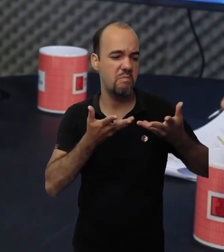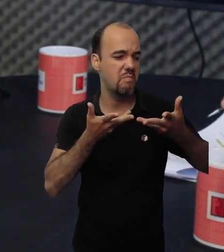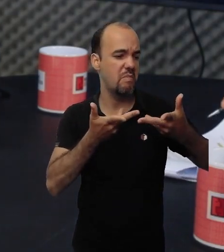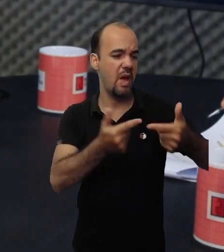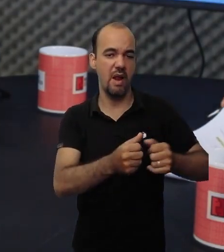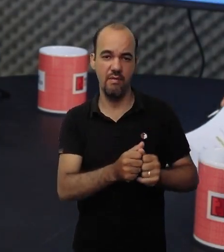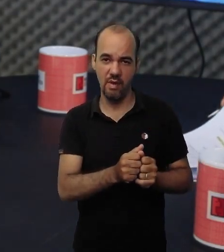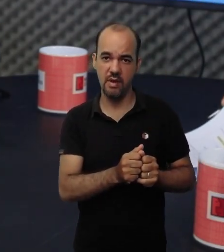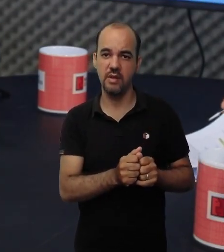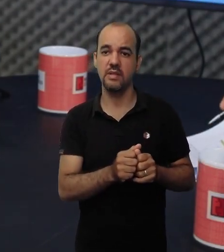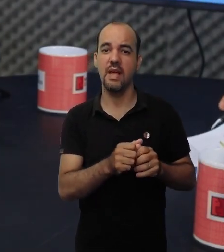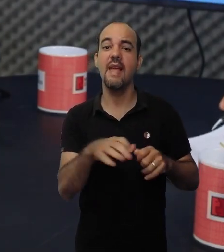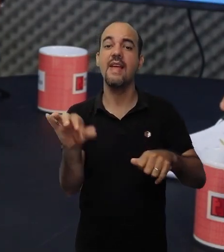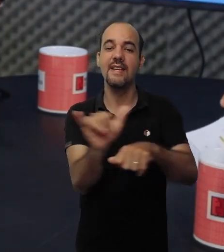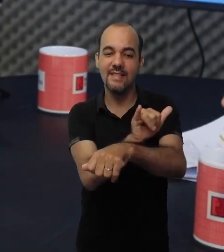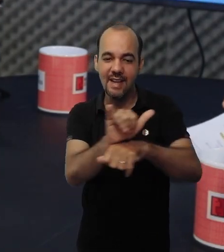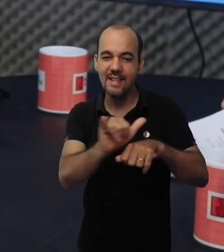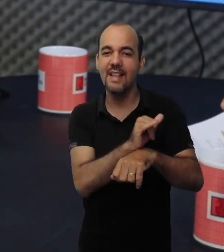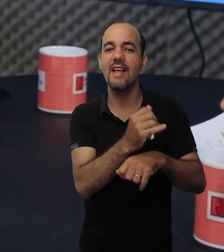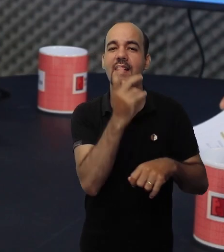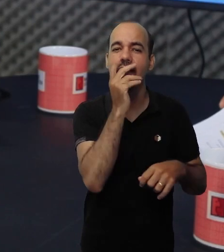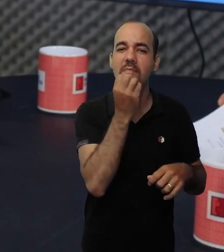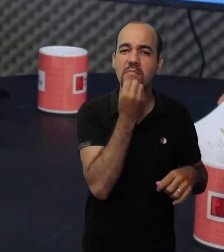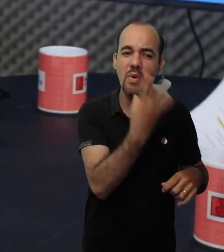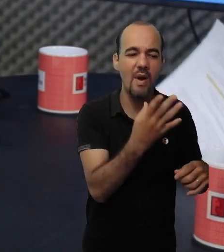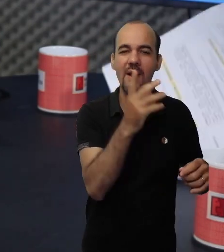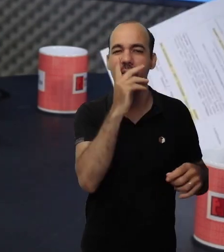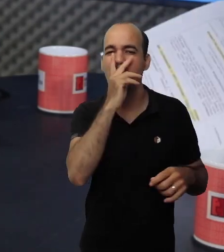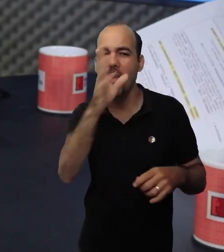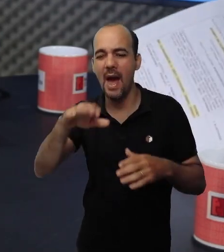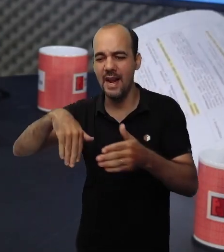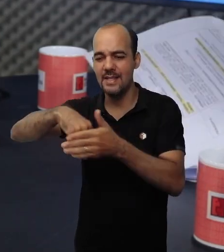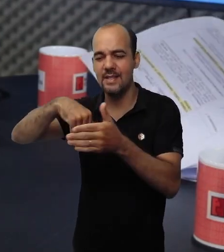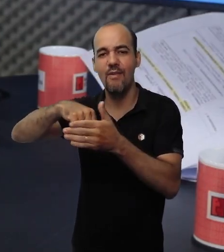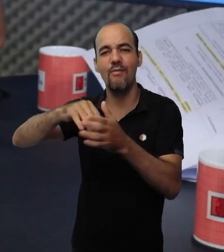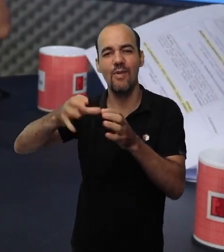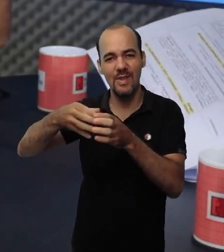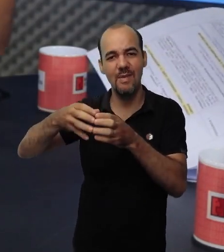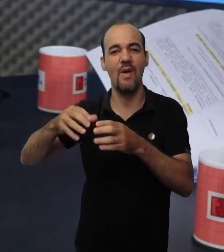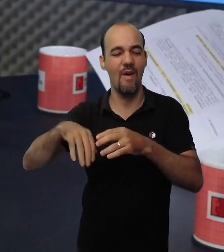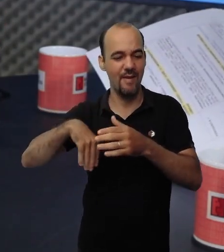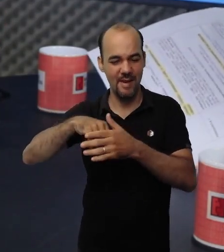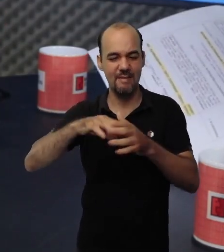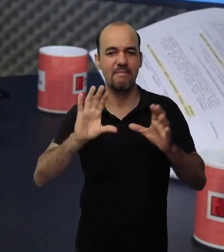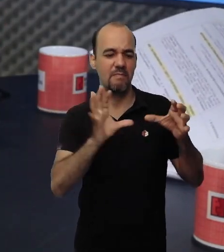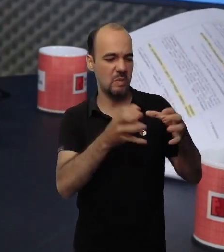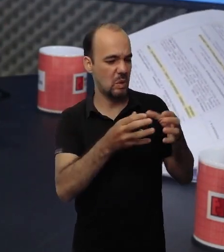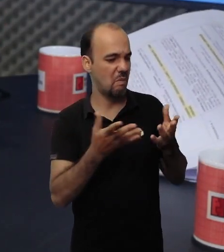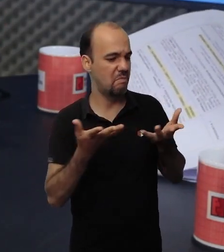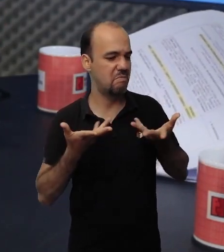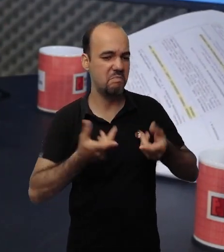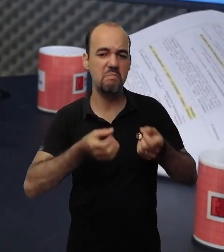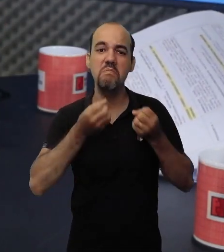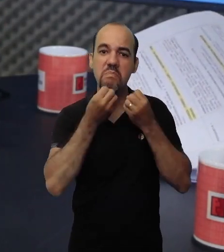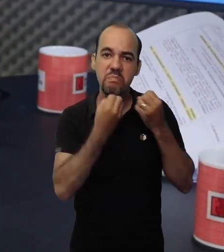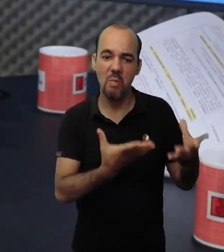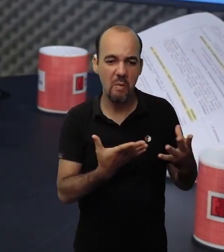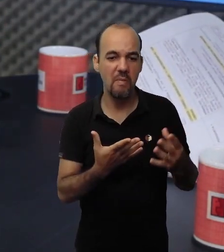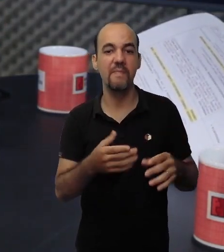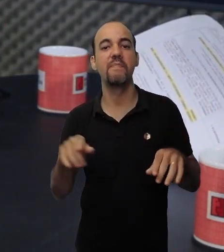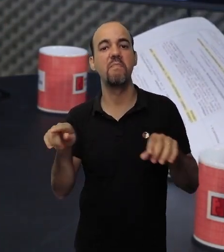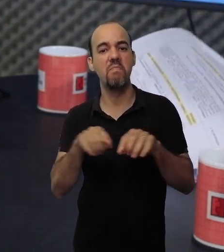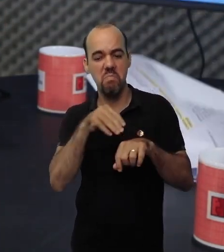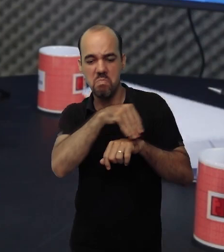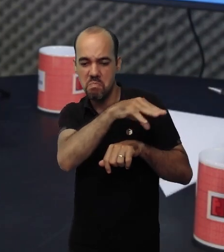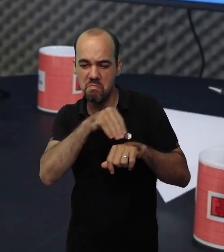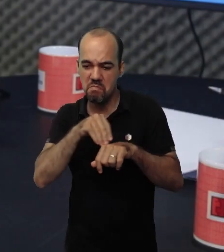ter um atacante bom. Se não tiver um atacante bom, coisa também não é. Tem o professor Paulo que está atacando de um lado e